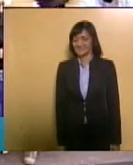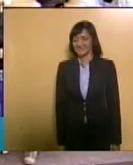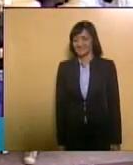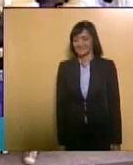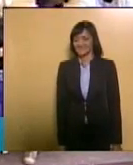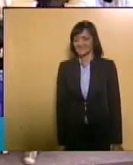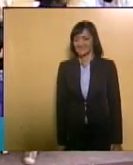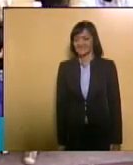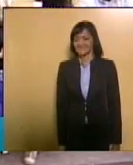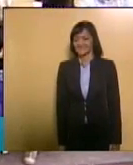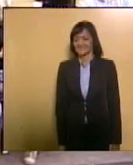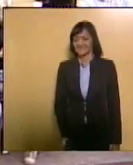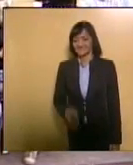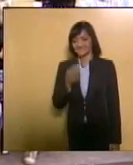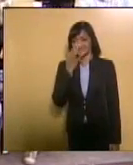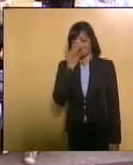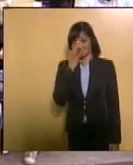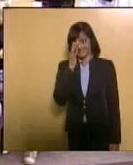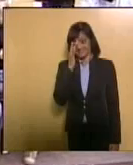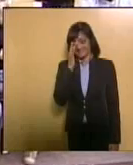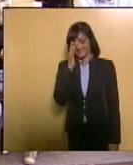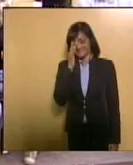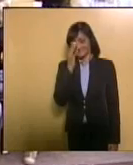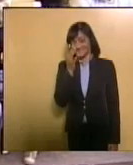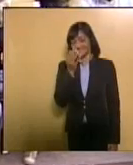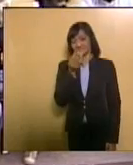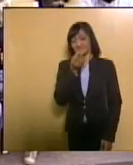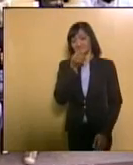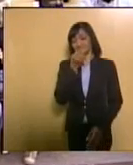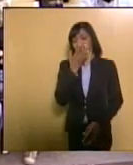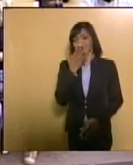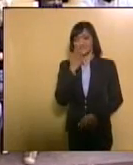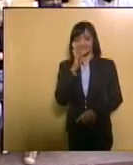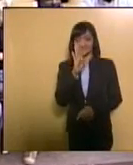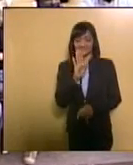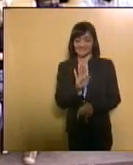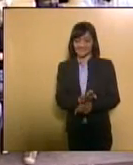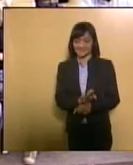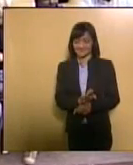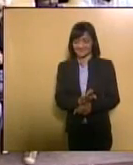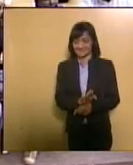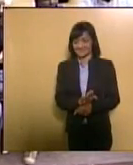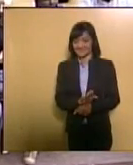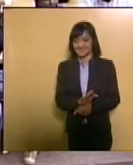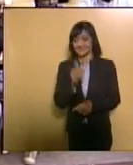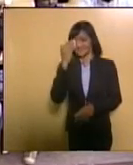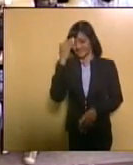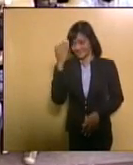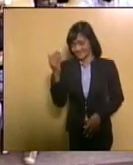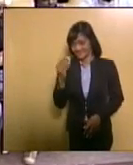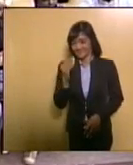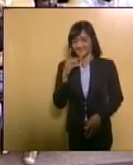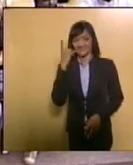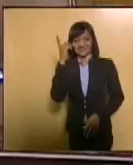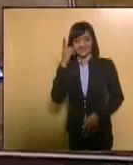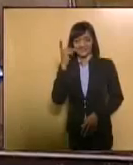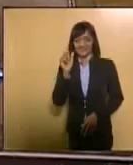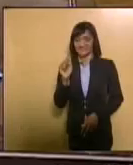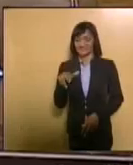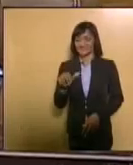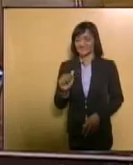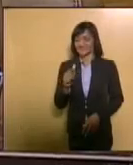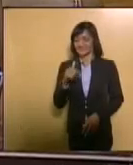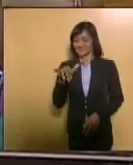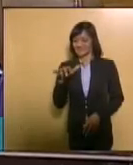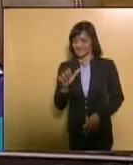vereadora Oi boa tarde gente primeiro eu queria agradecer deputada pela oportunidade